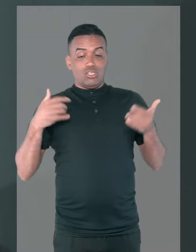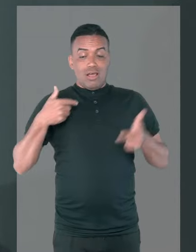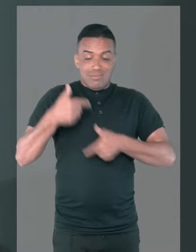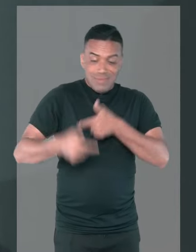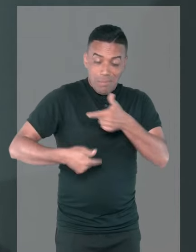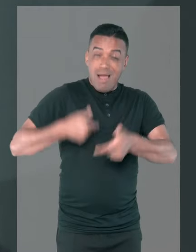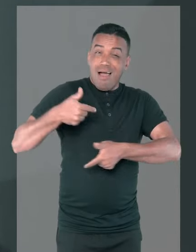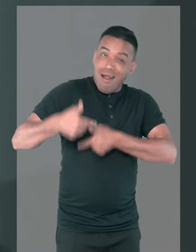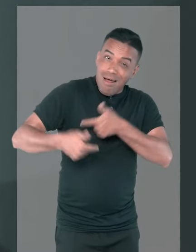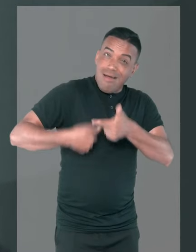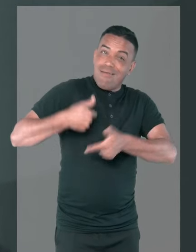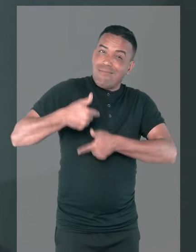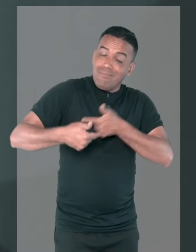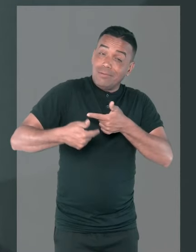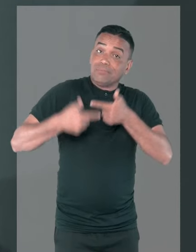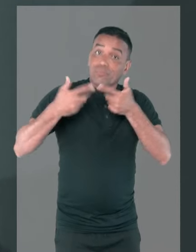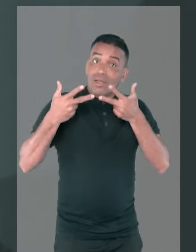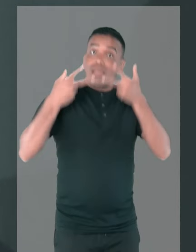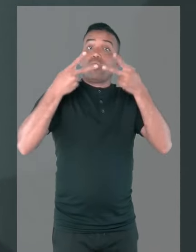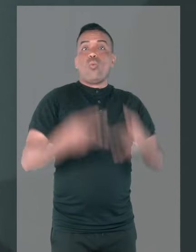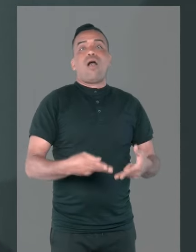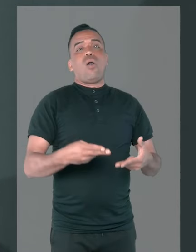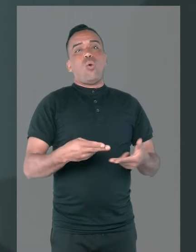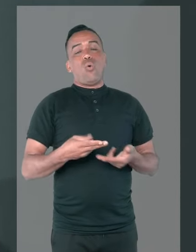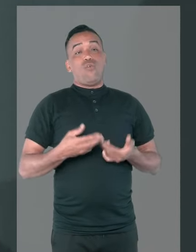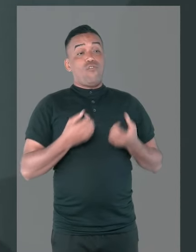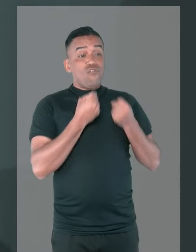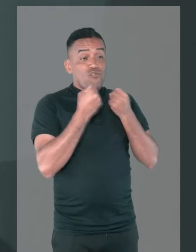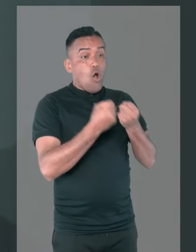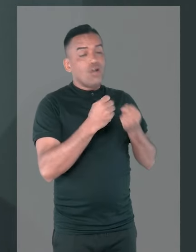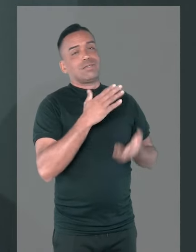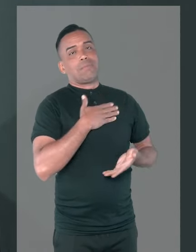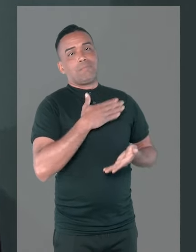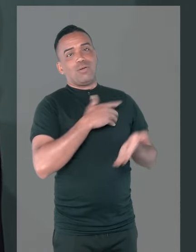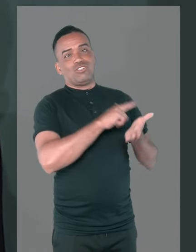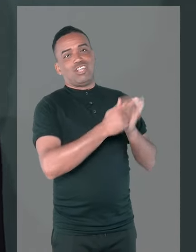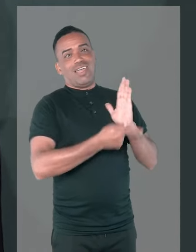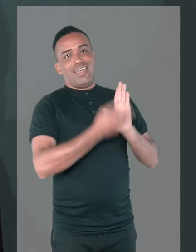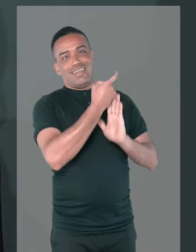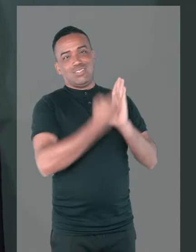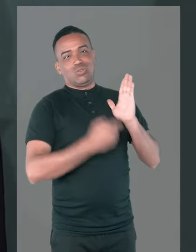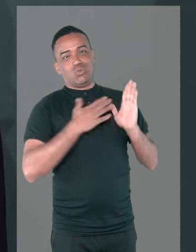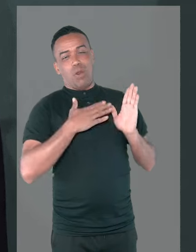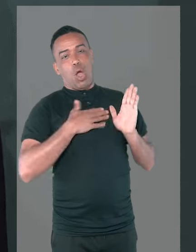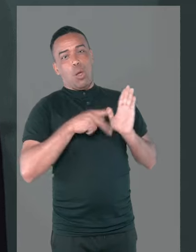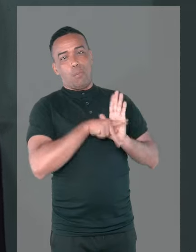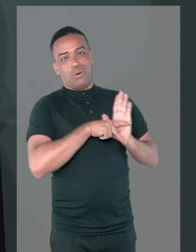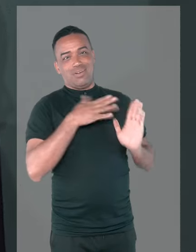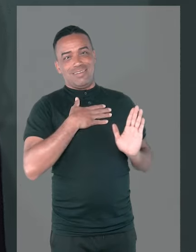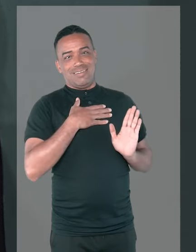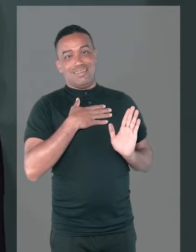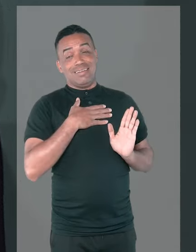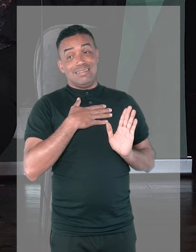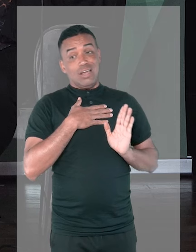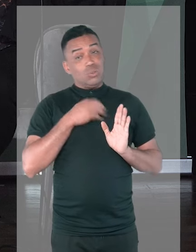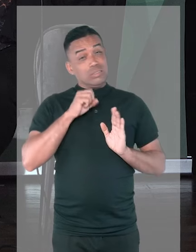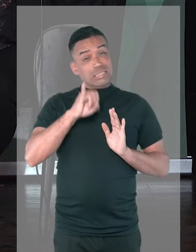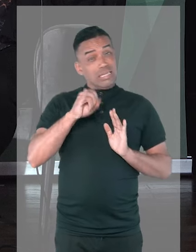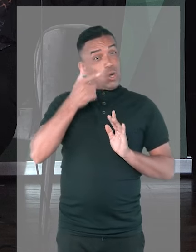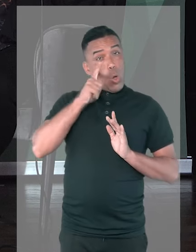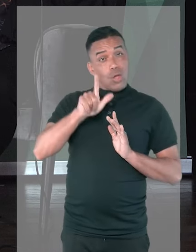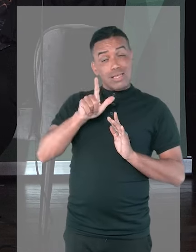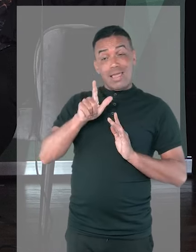àquilo é a mesma energia que eu dedicaria à escrita do meu texto. E na medida em se eu não consigo ter essa energia para escrever